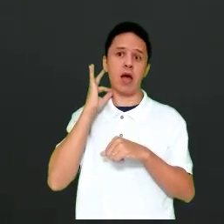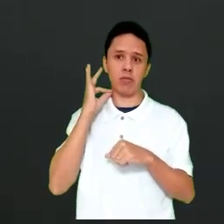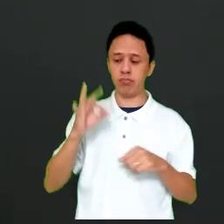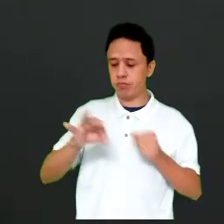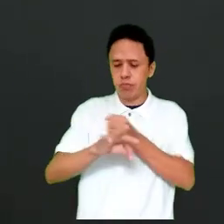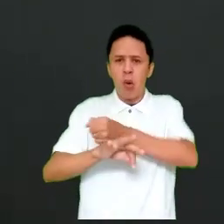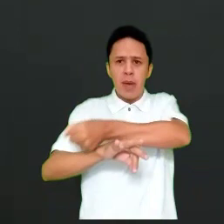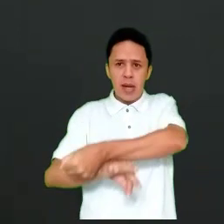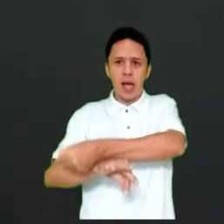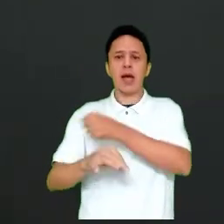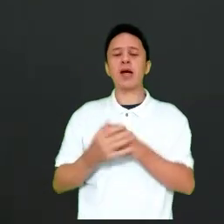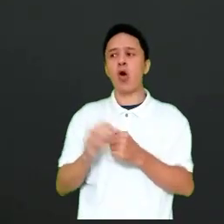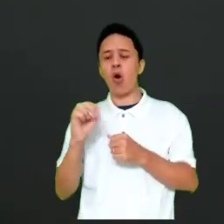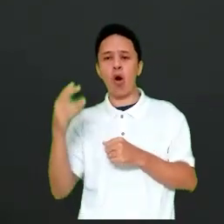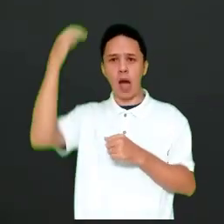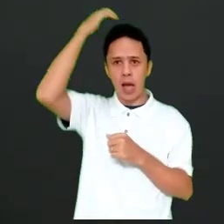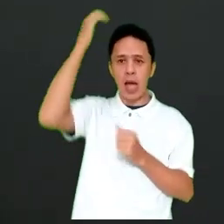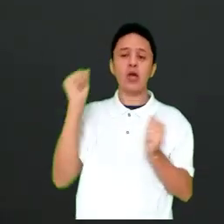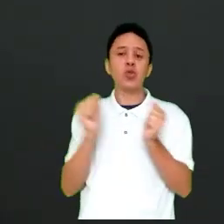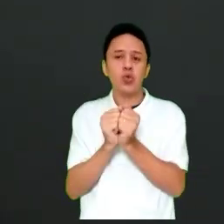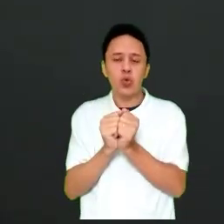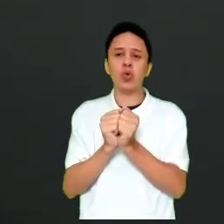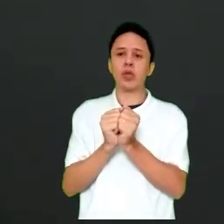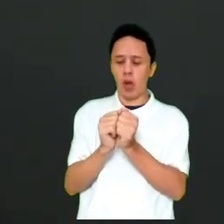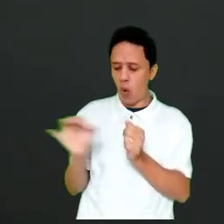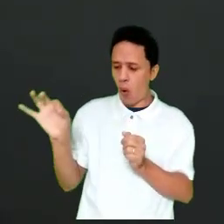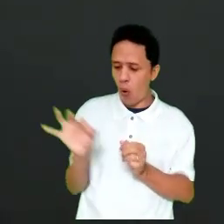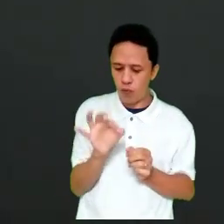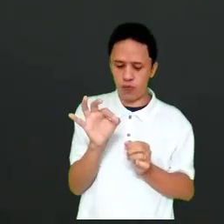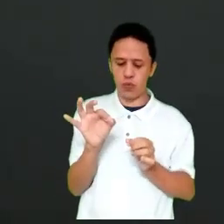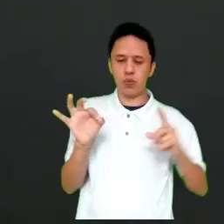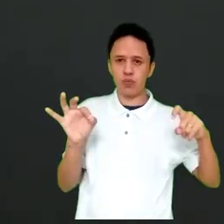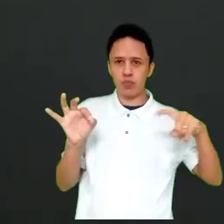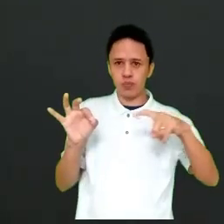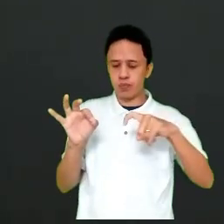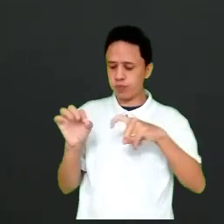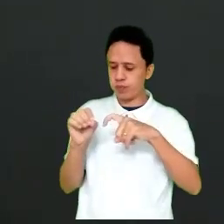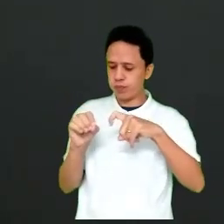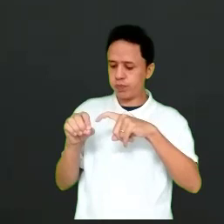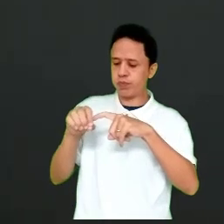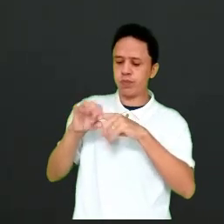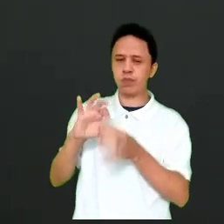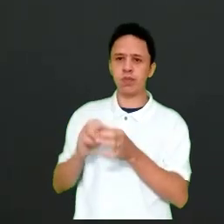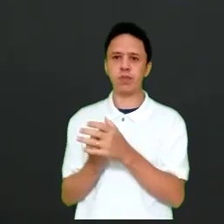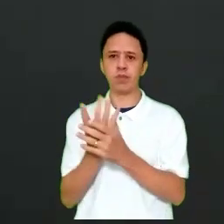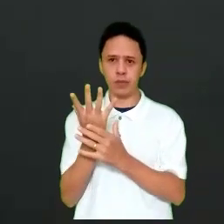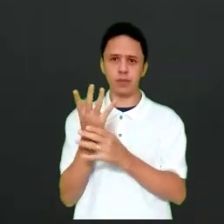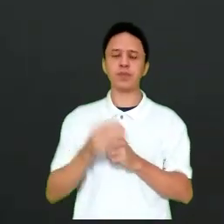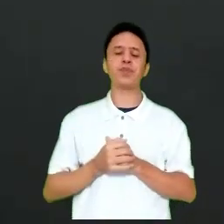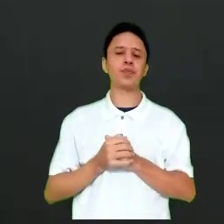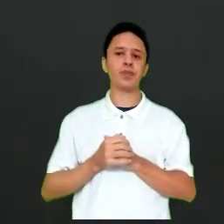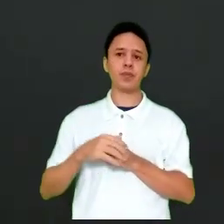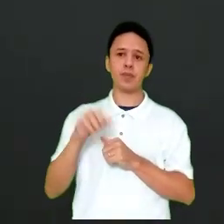seja, as fêmeas do grupo, aí sim vai ser a junção do óvulo dessa rainha com o espermatozoide do zangão. Moral